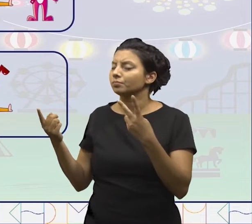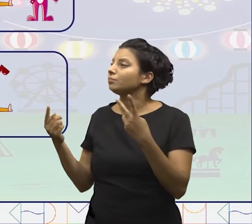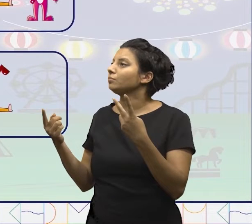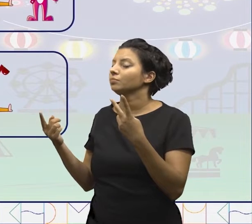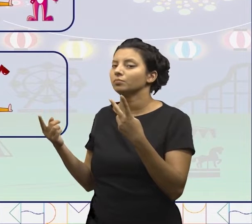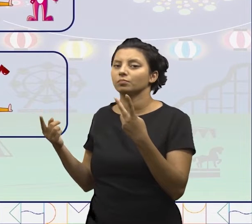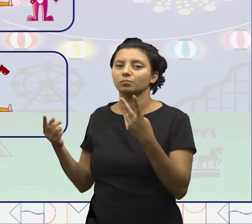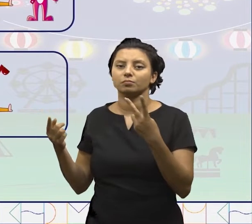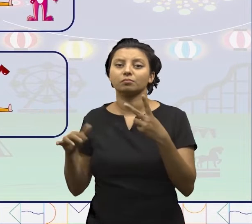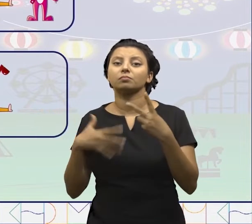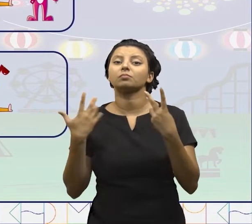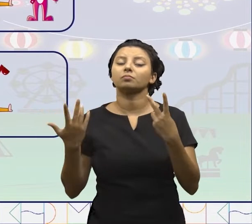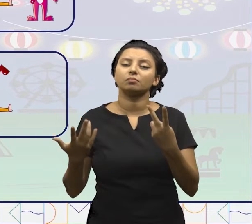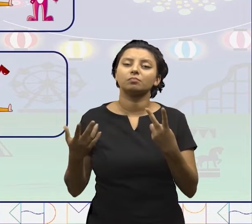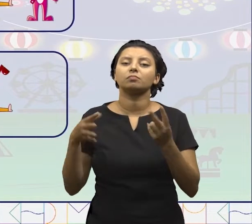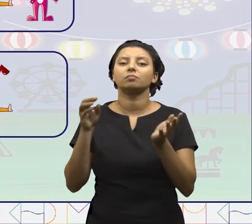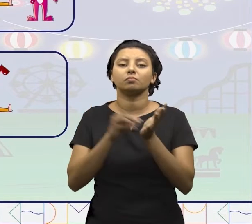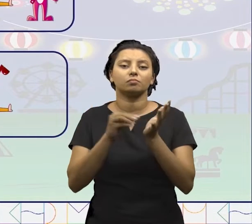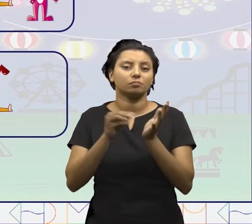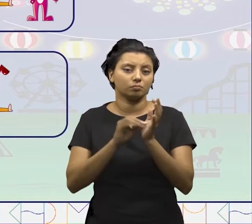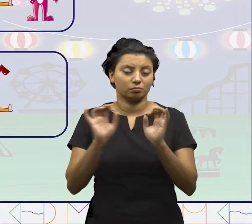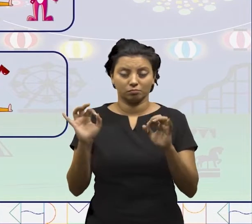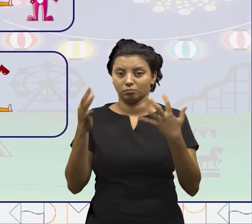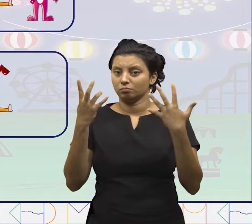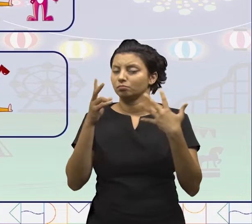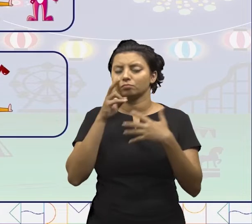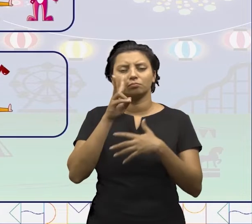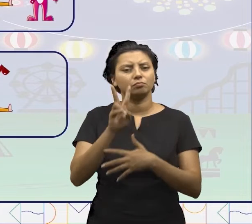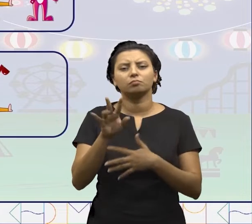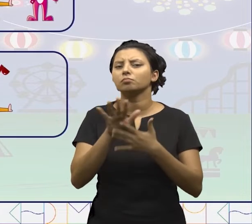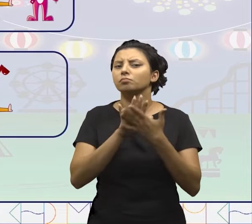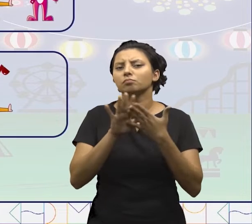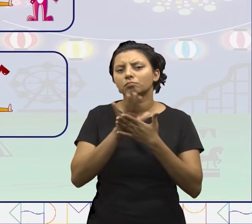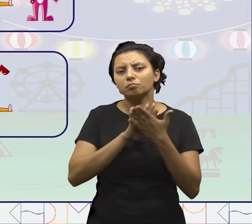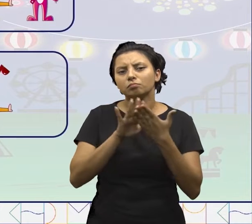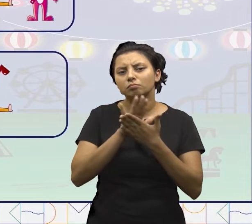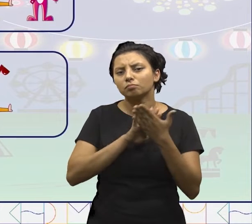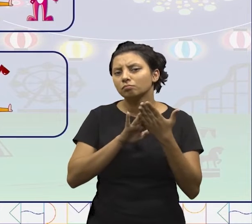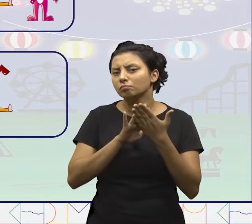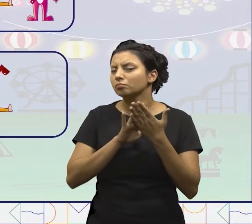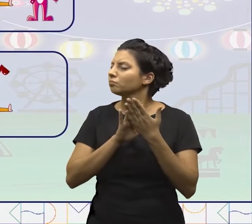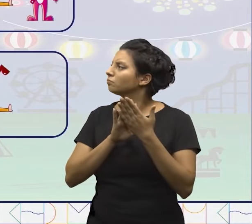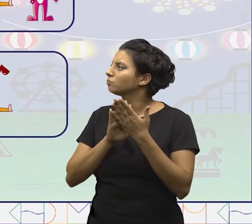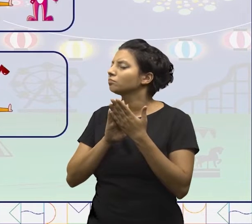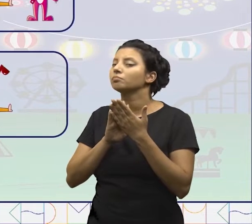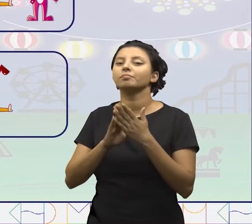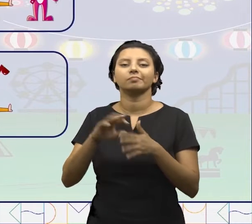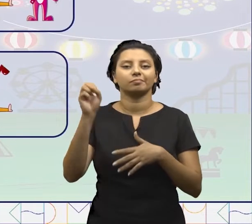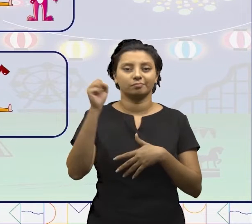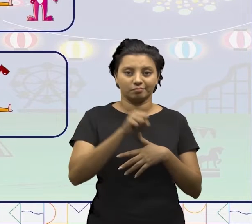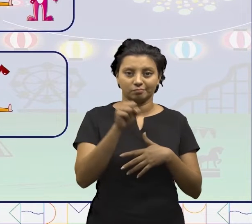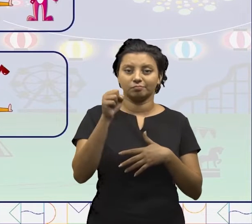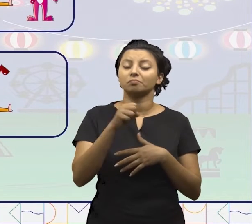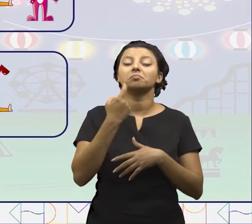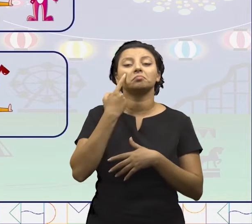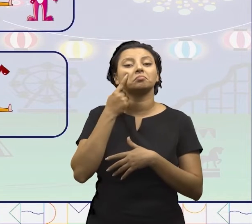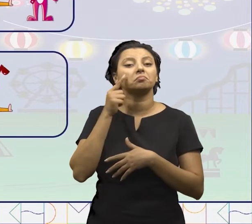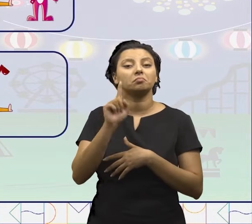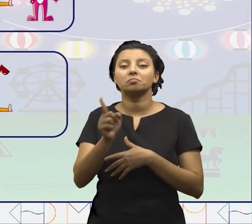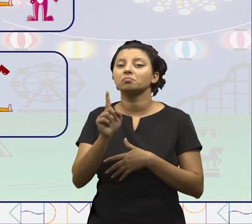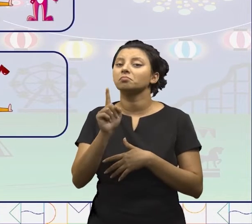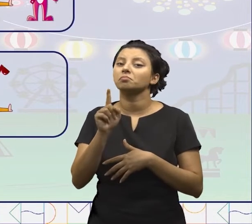Quais são? Quais serão os shows que ela não assistiu seguindo o padrão de shows? Sim, ela